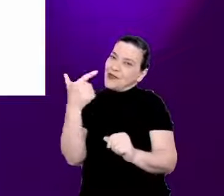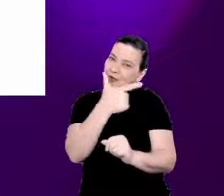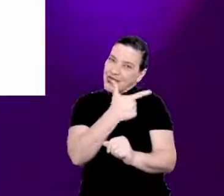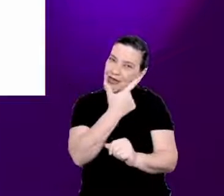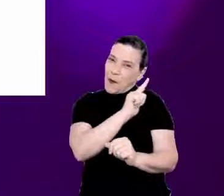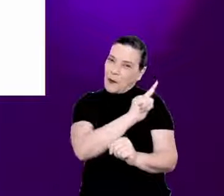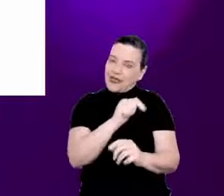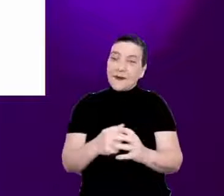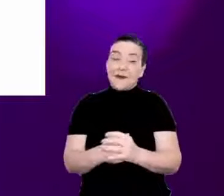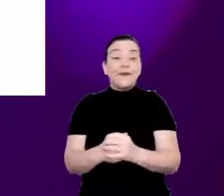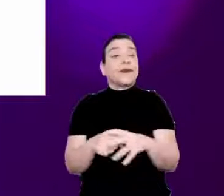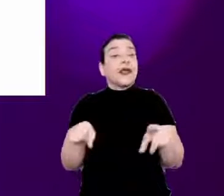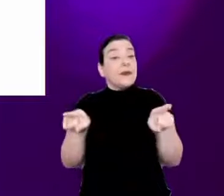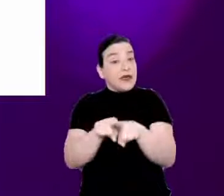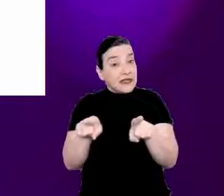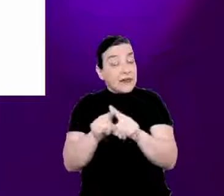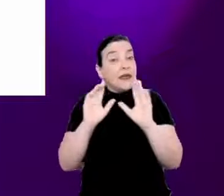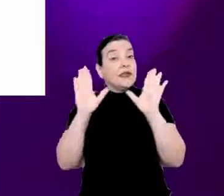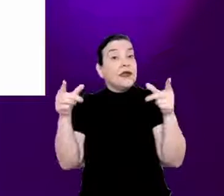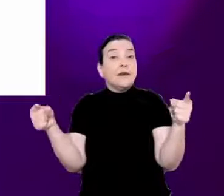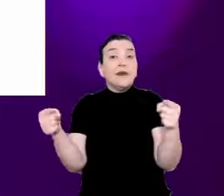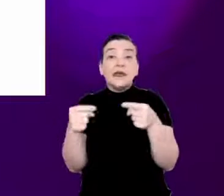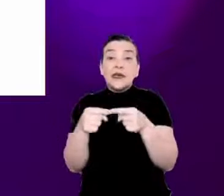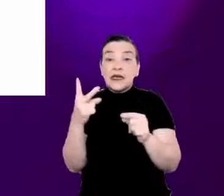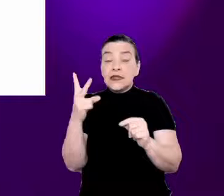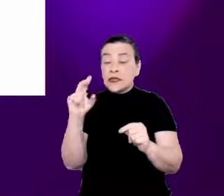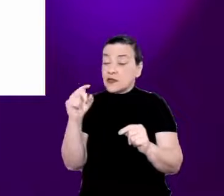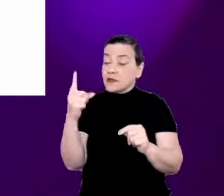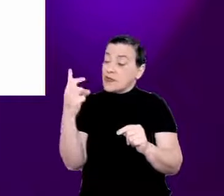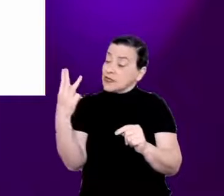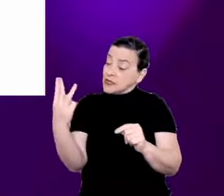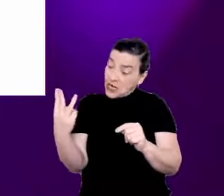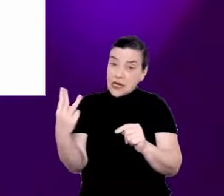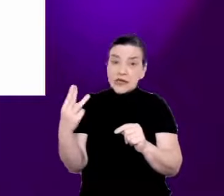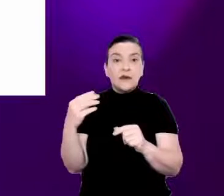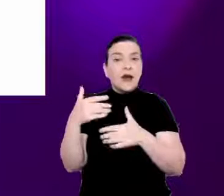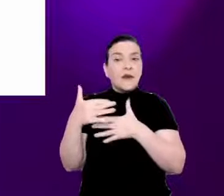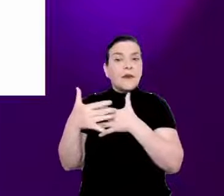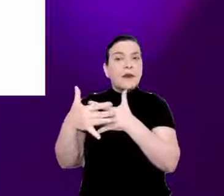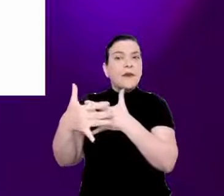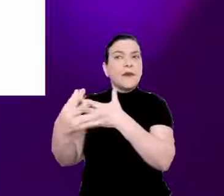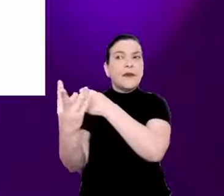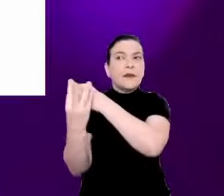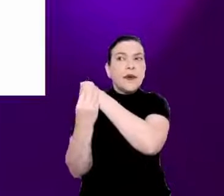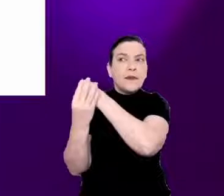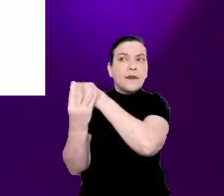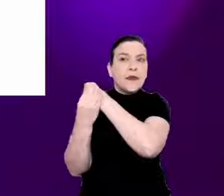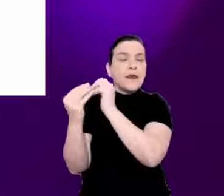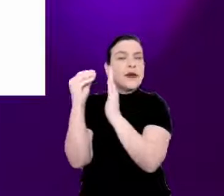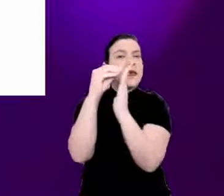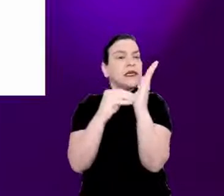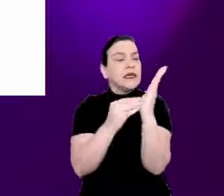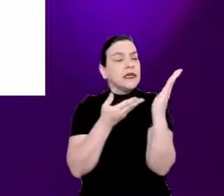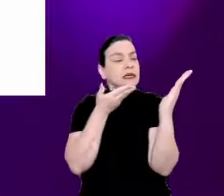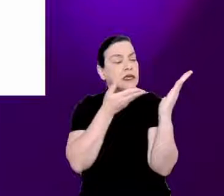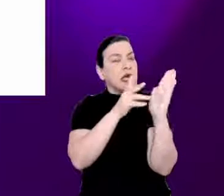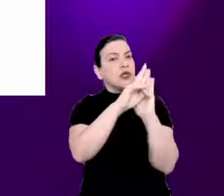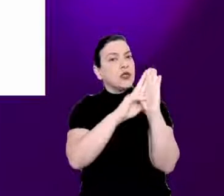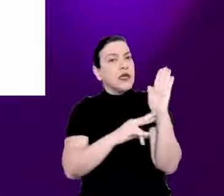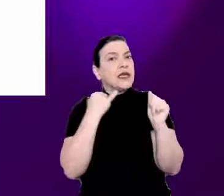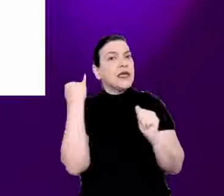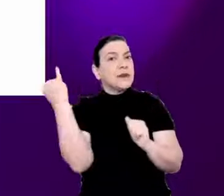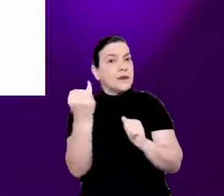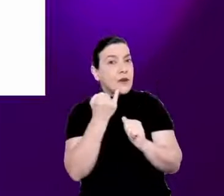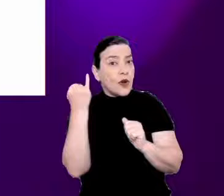tá? Mas também vem sendo aplicada de 2013 e traz um resultado muito importante, que é a entrega